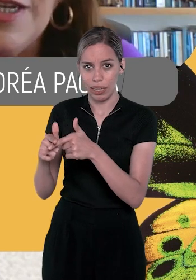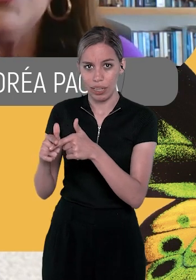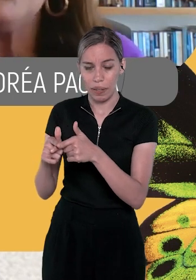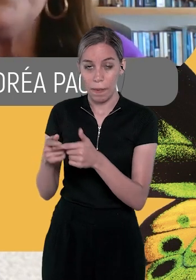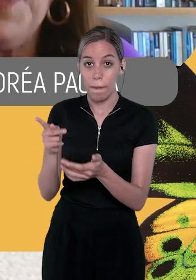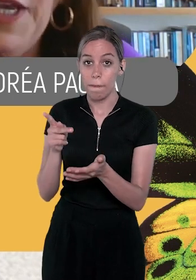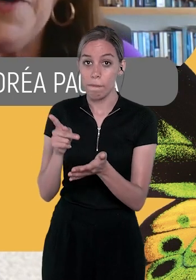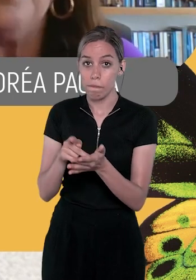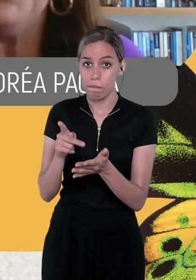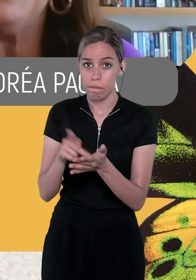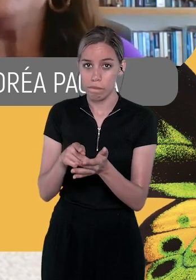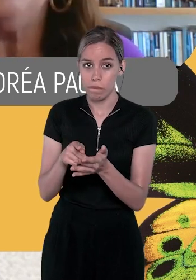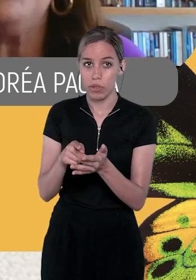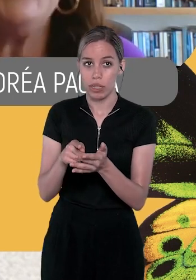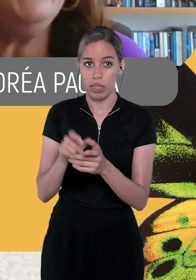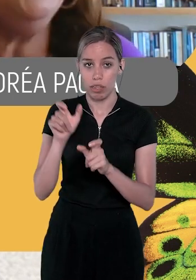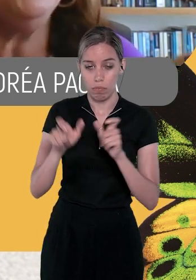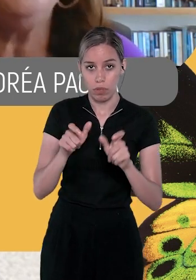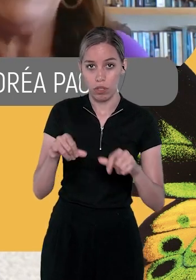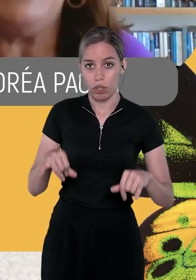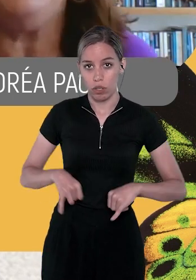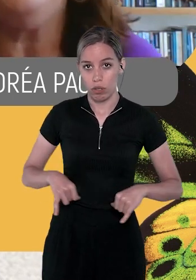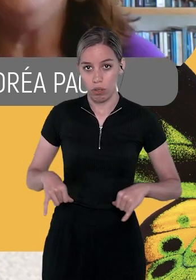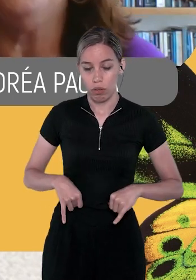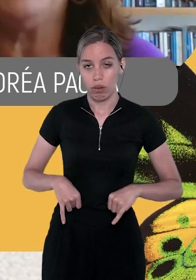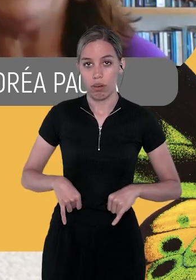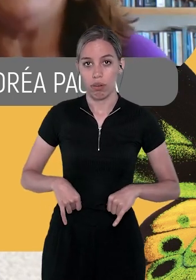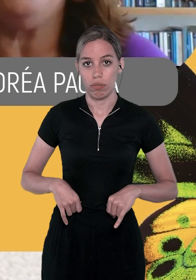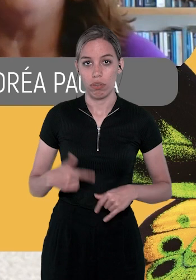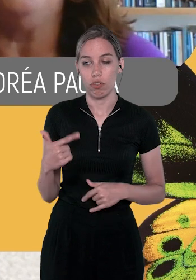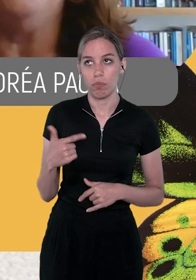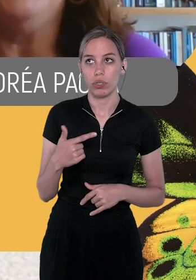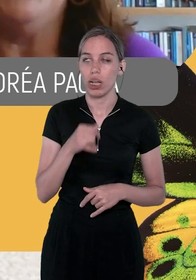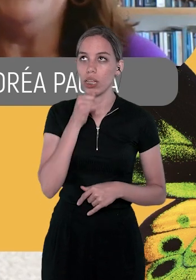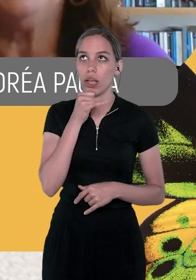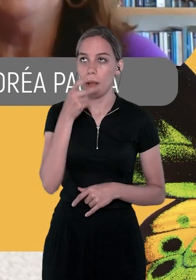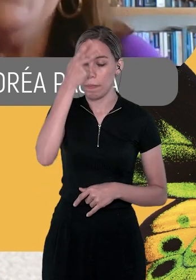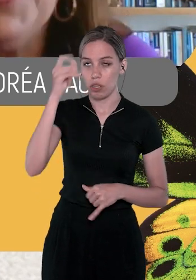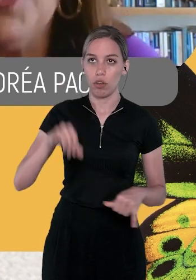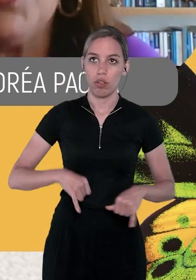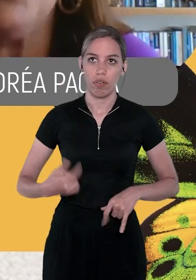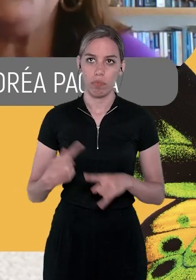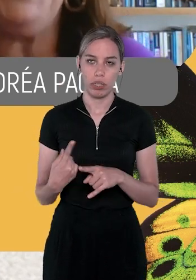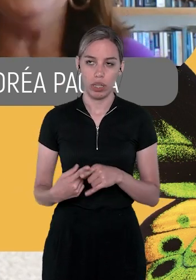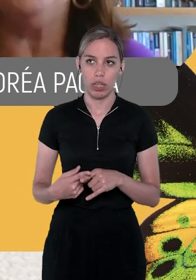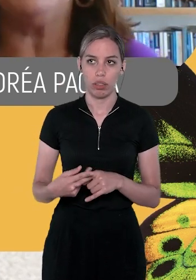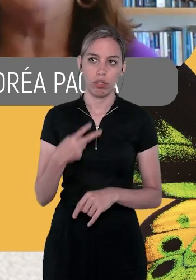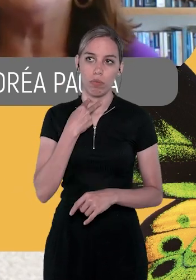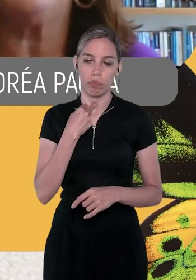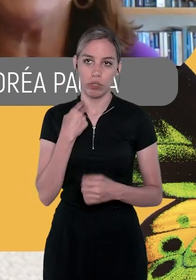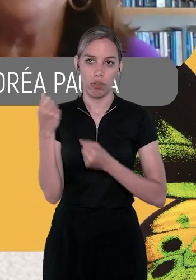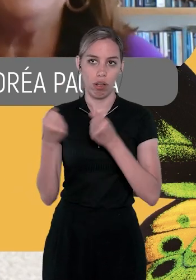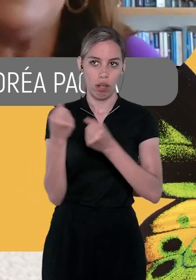verdade, sofriam porque não podiam comprar o carro do ano, sofriam